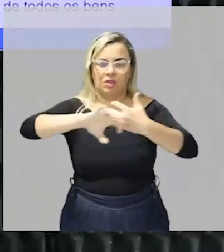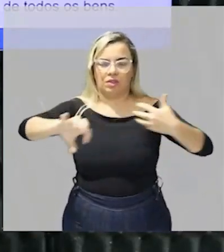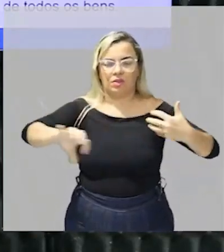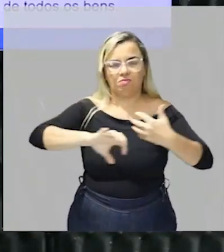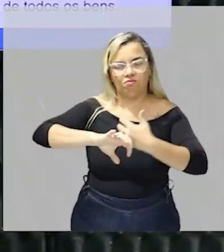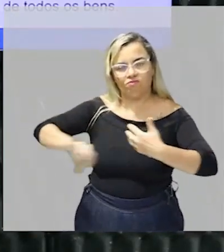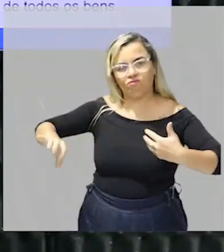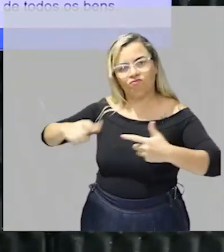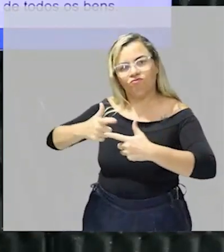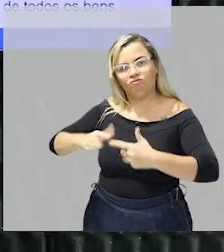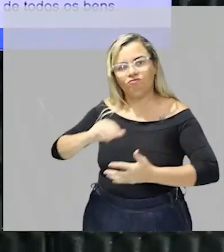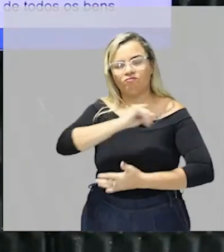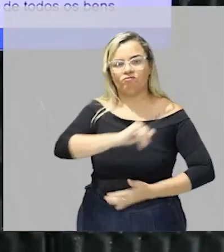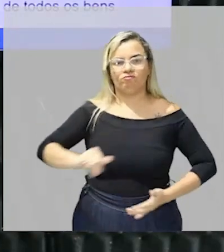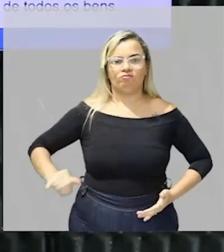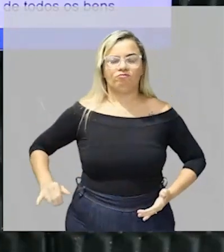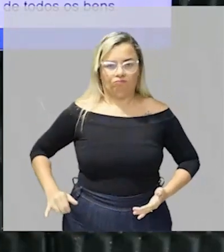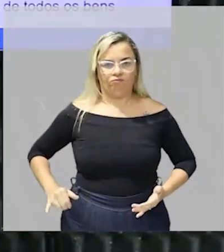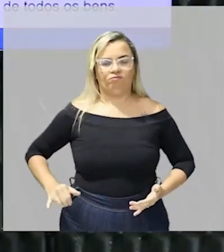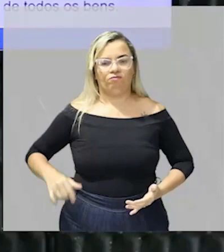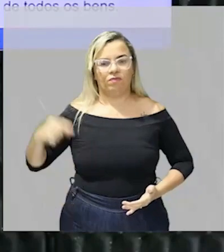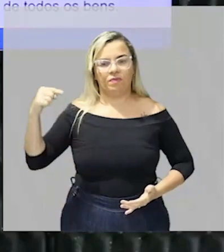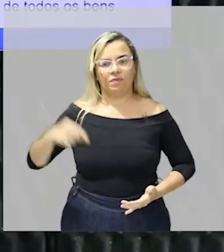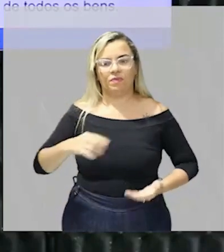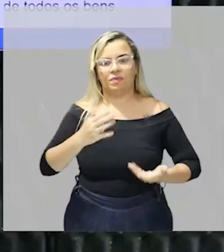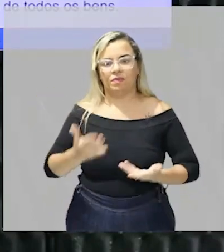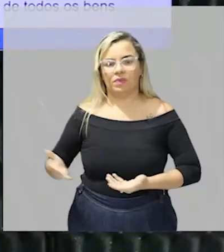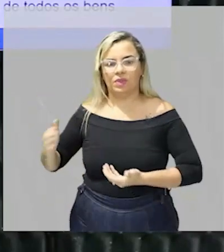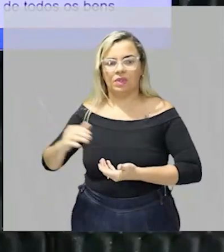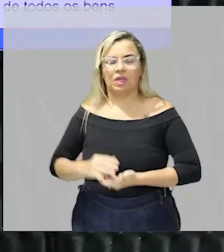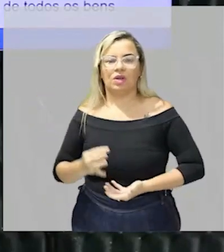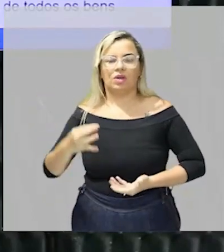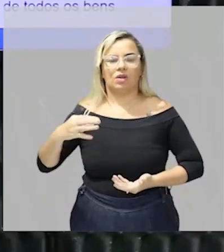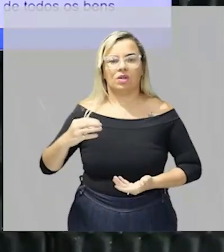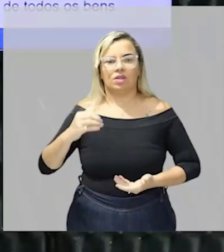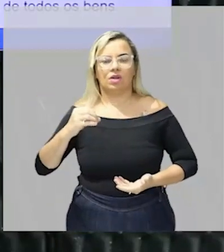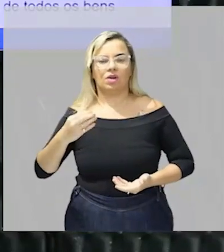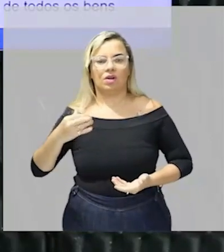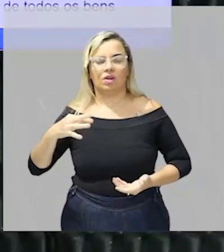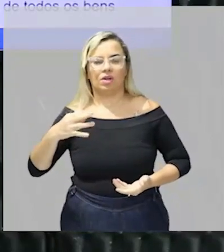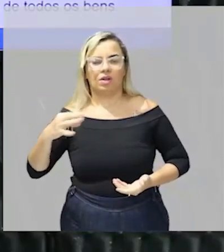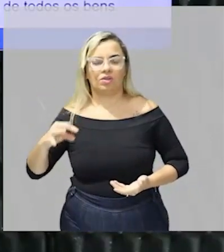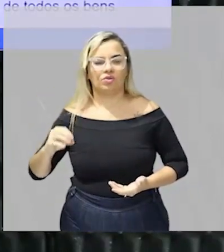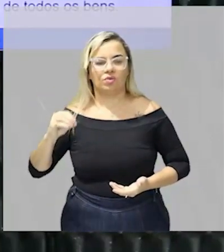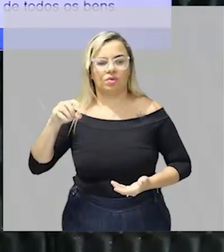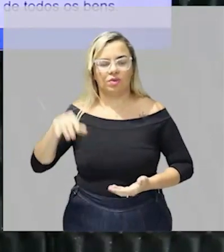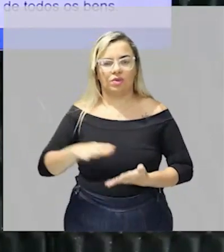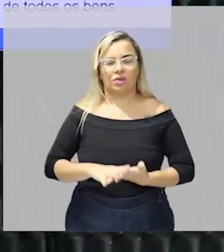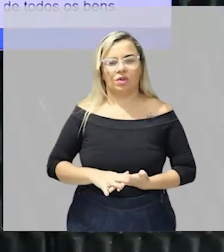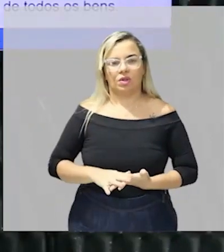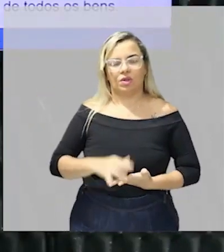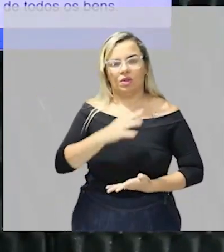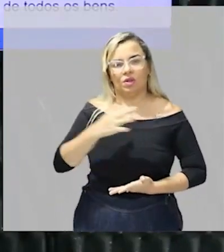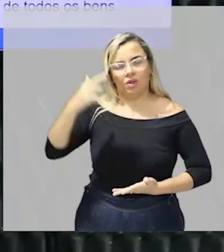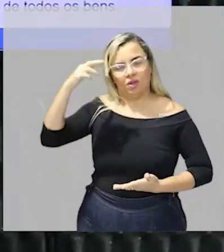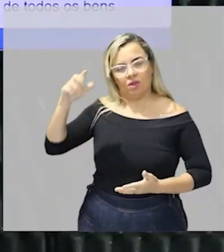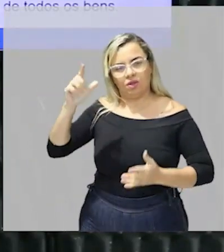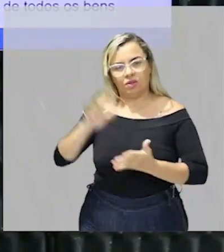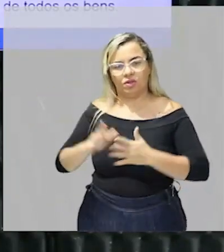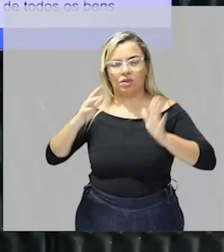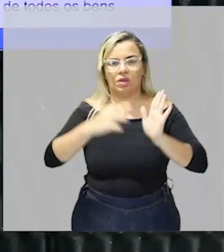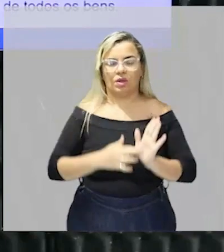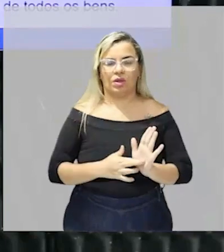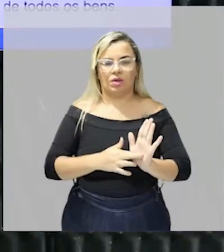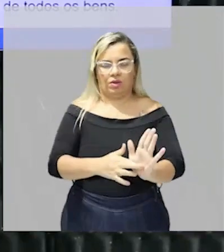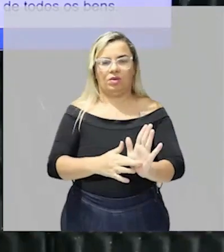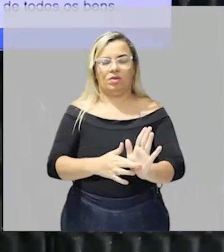uma estrutura de império teocrático, onde o monarca aqui, ele era considerado como o quê? Como